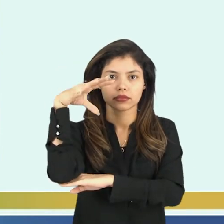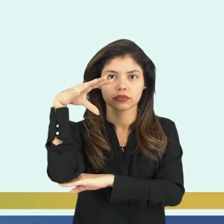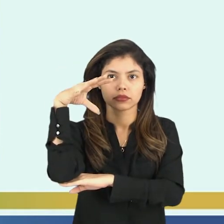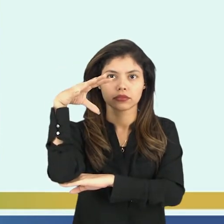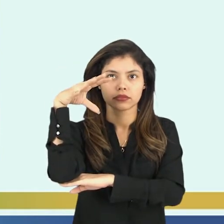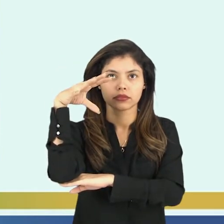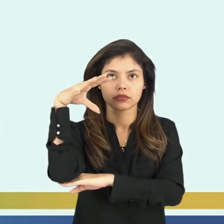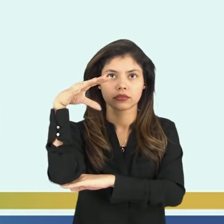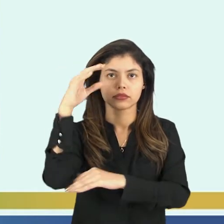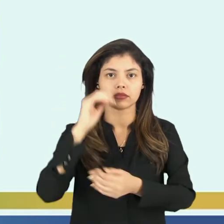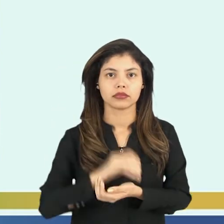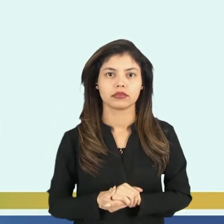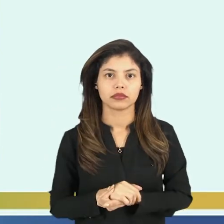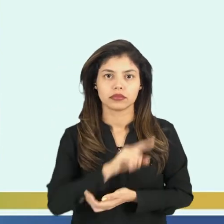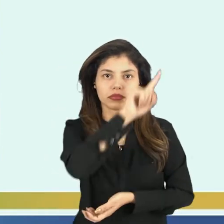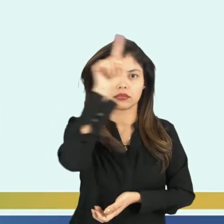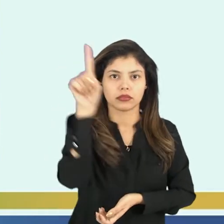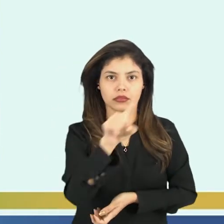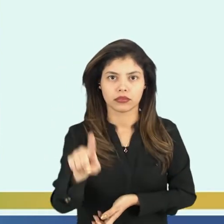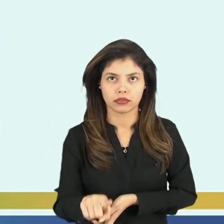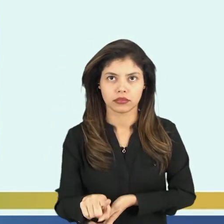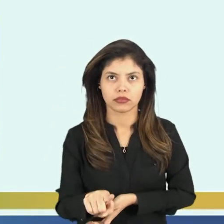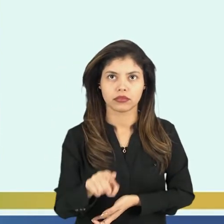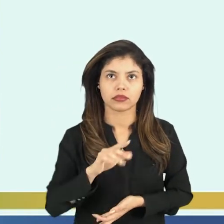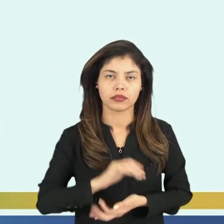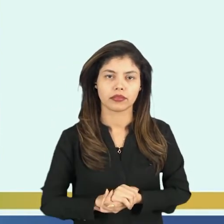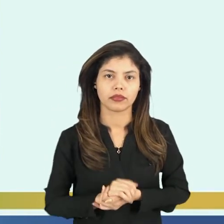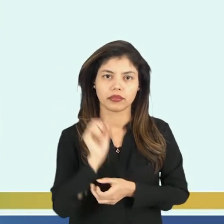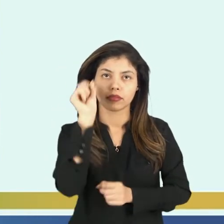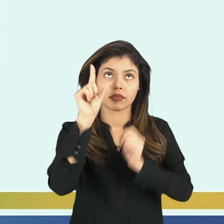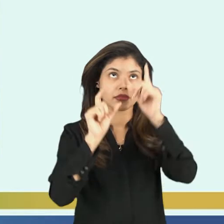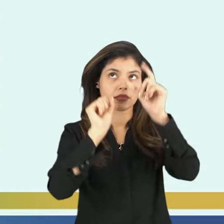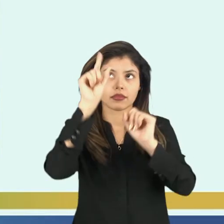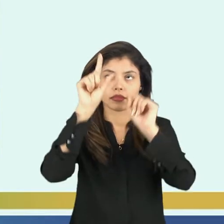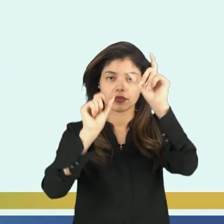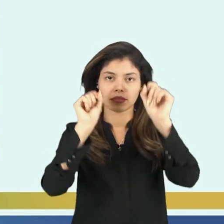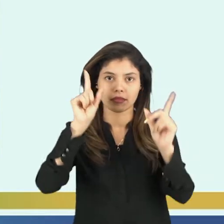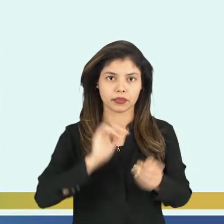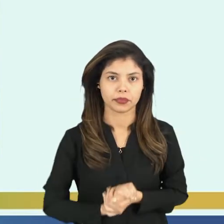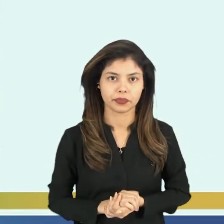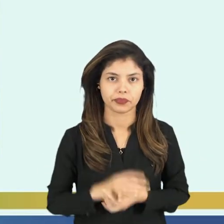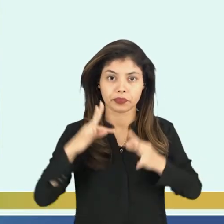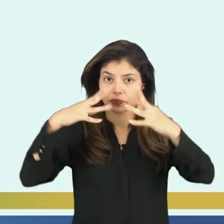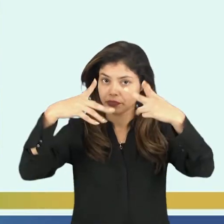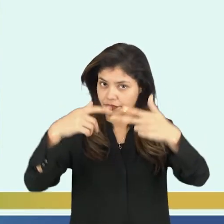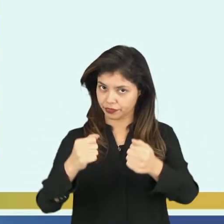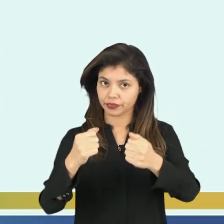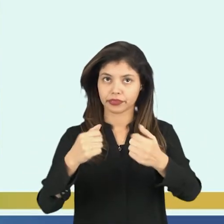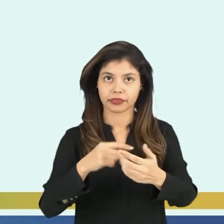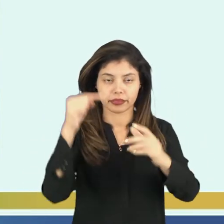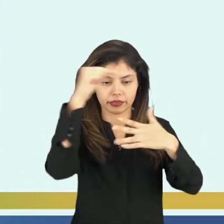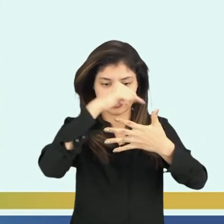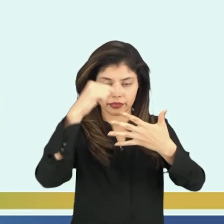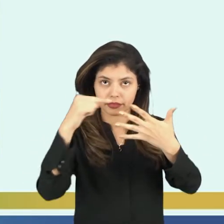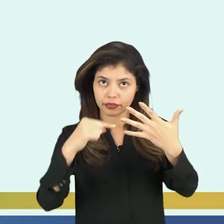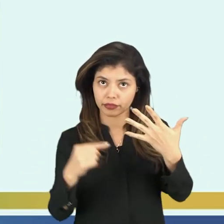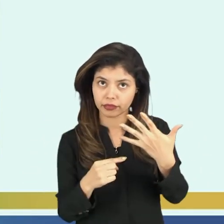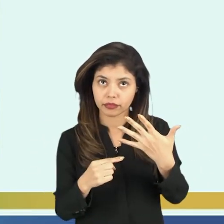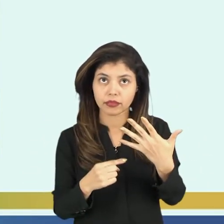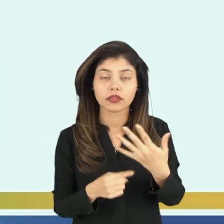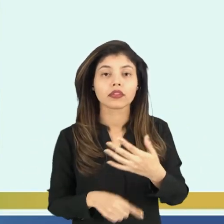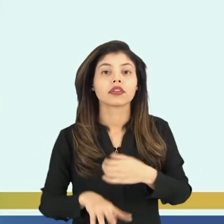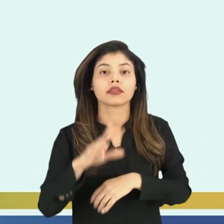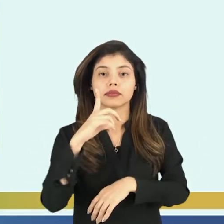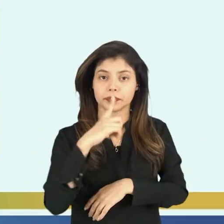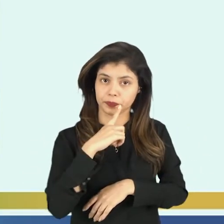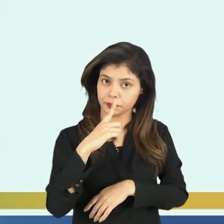lâmpada acesa, o raio, o relâmpago, né? E as estrelas. Então, todos eles são fontes